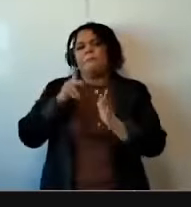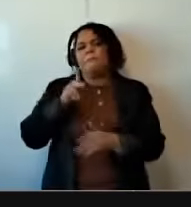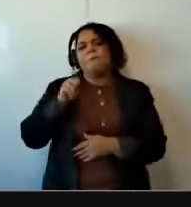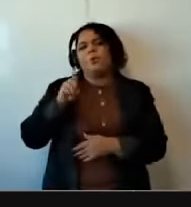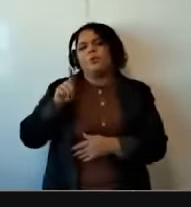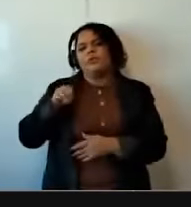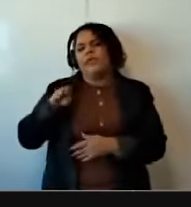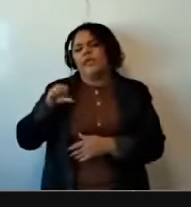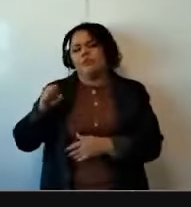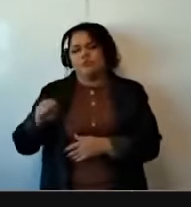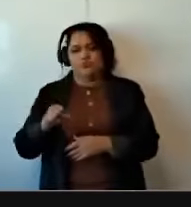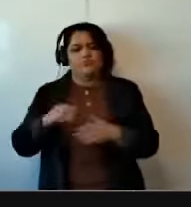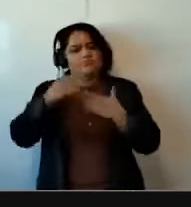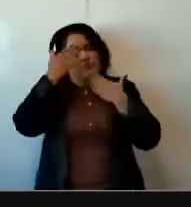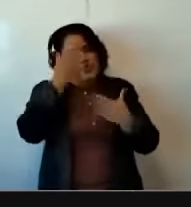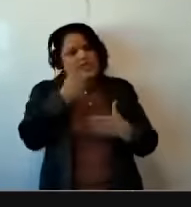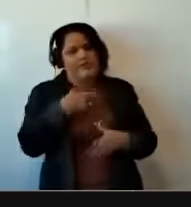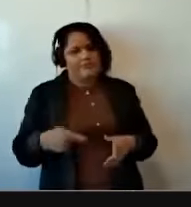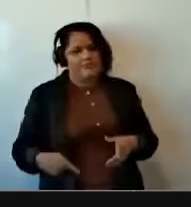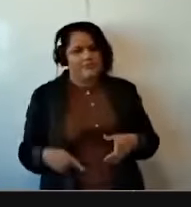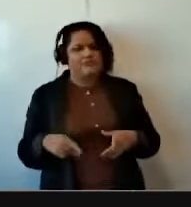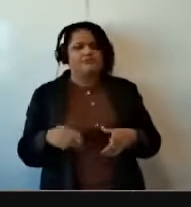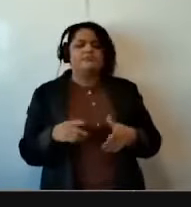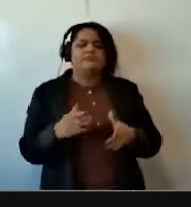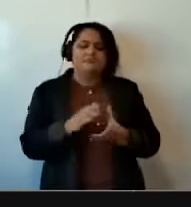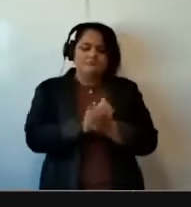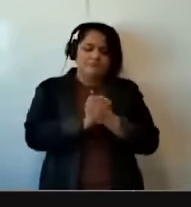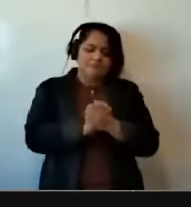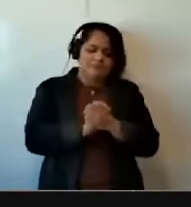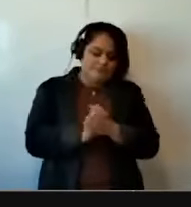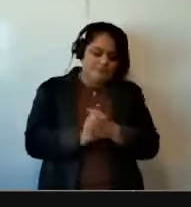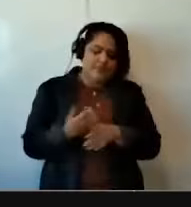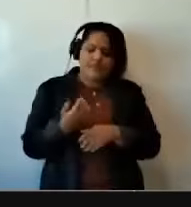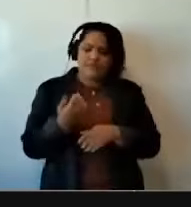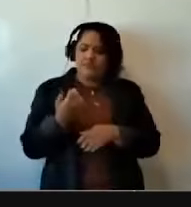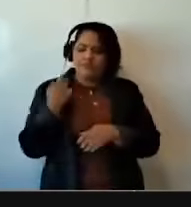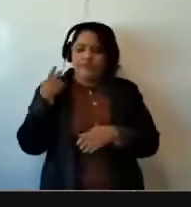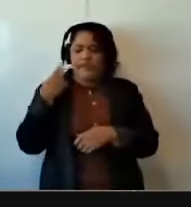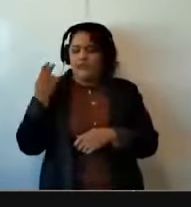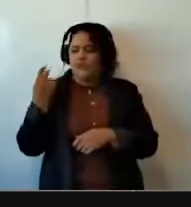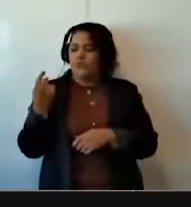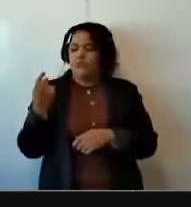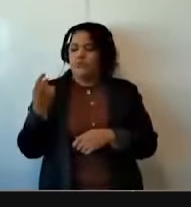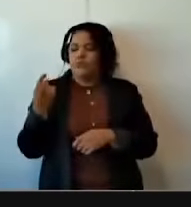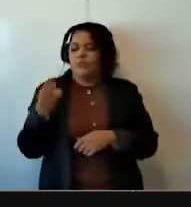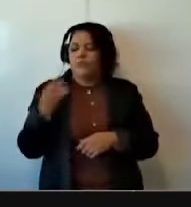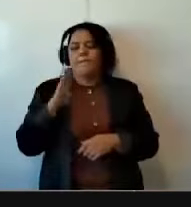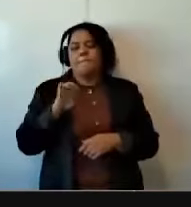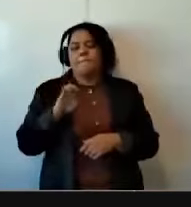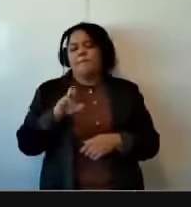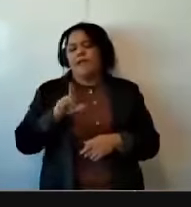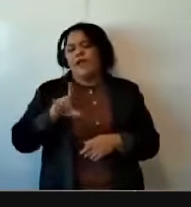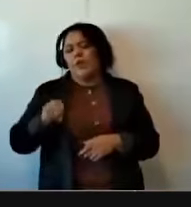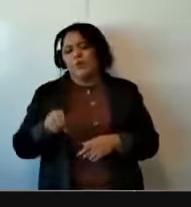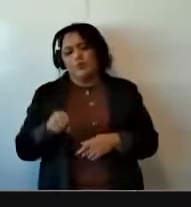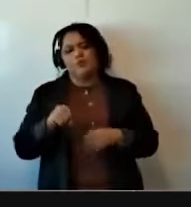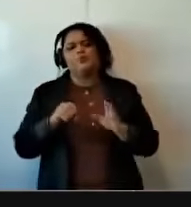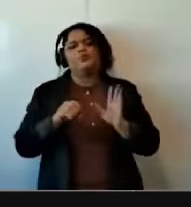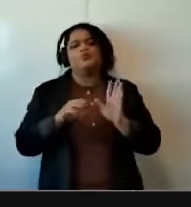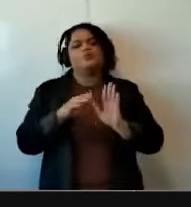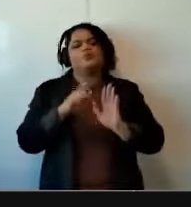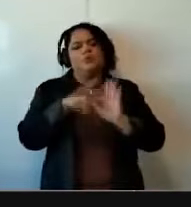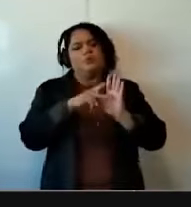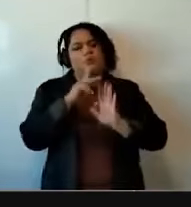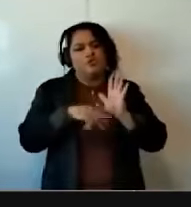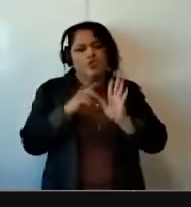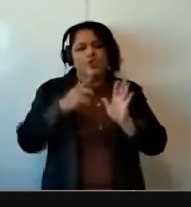Obrigado, presidente. Quero dar parabéns ao vereador Braulio, pelo projeto que nós acompanhamos desde o início, que ele